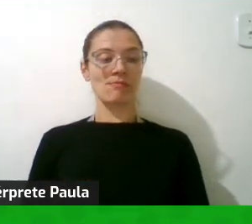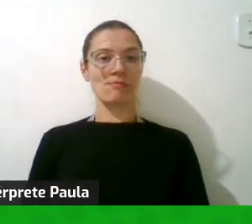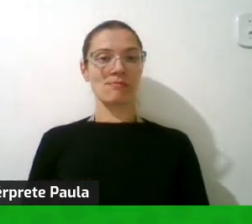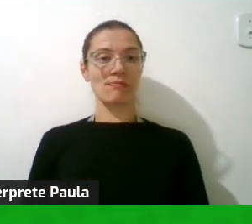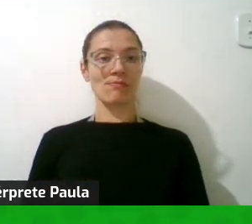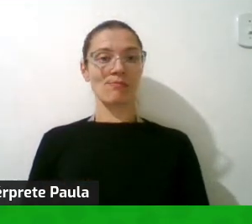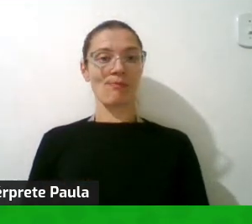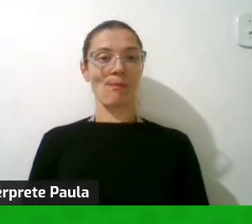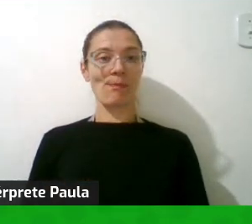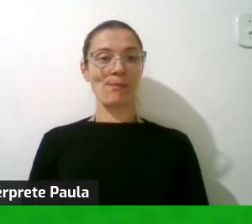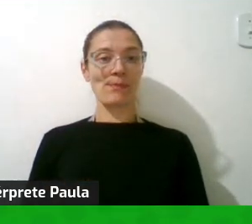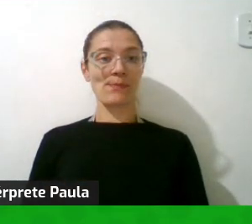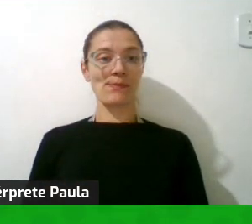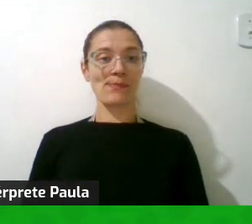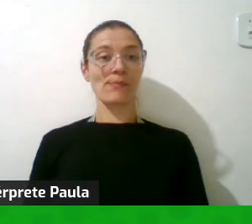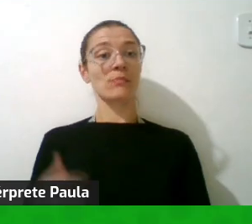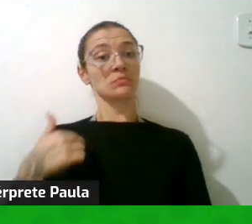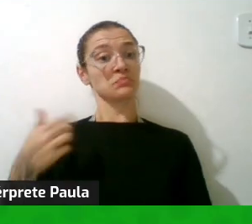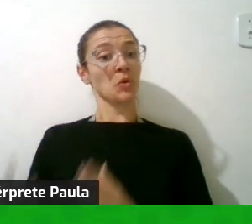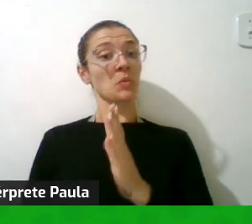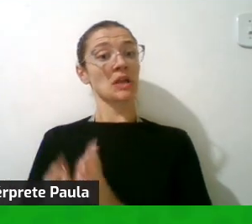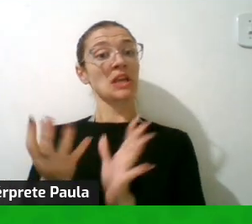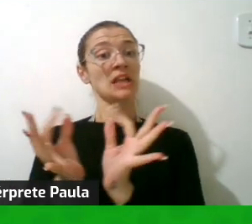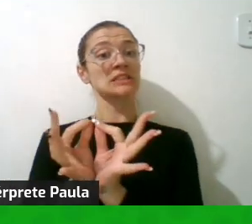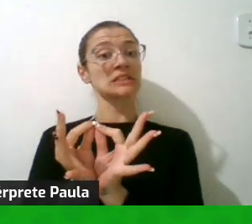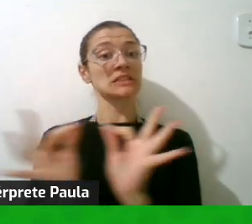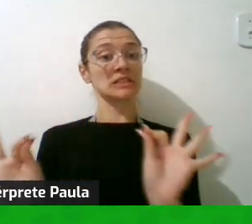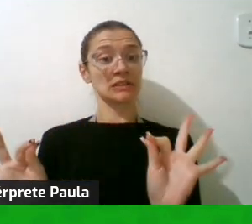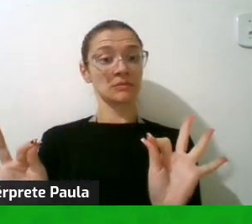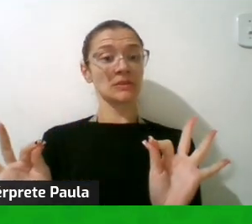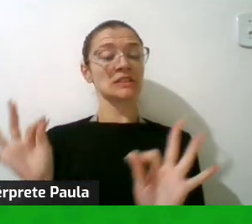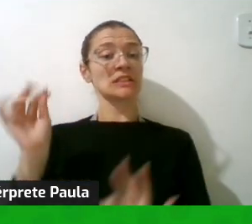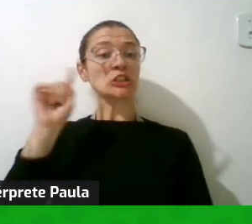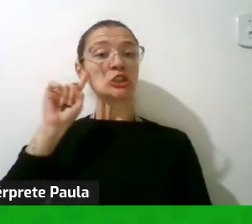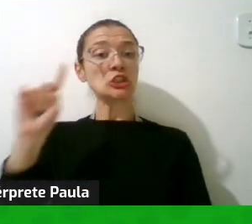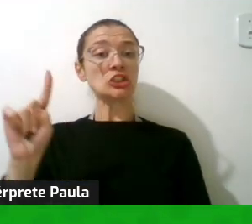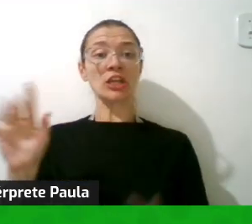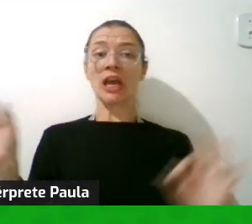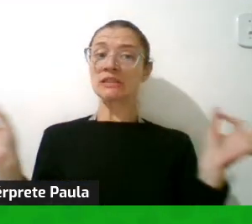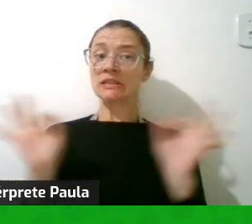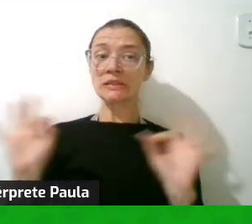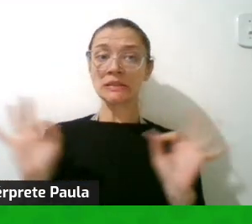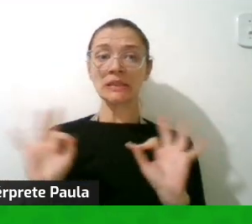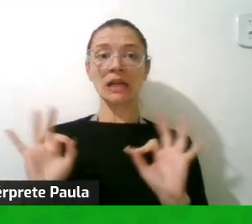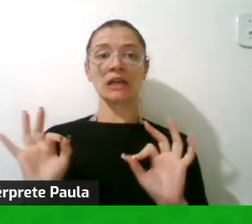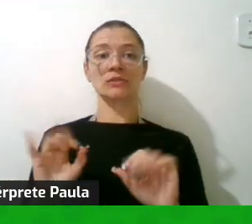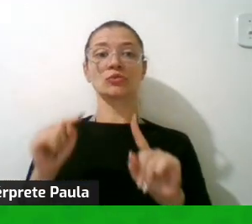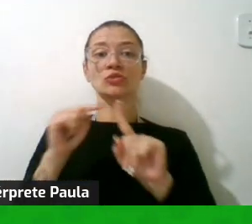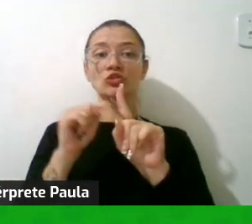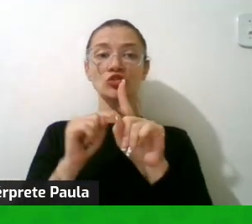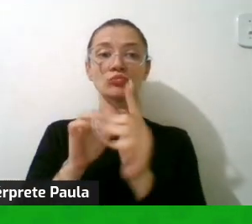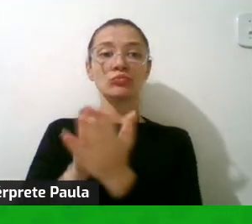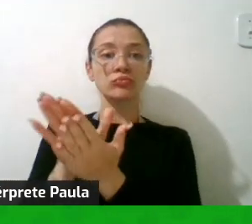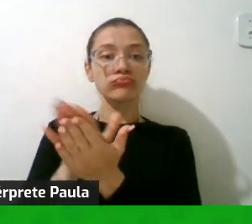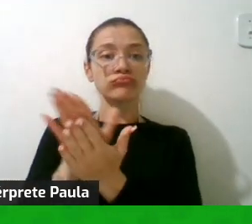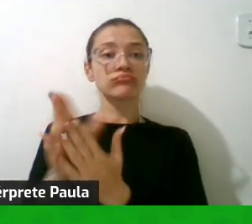basicamente, vou criar uma planilha bem simples, então não vou colocar nem data, vou colocar só o tipo do gasto e o valor.